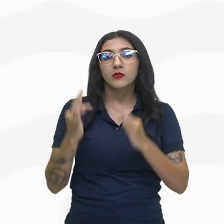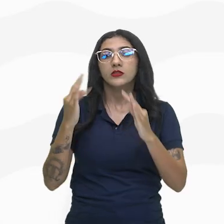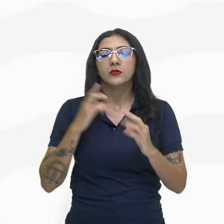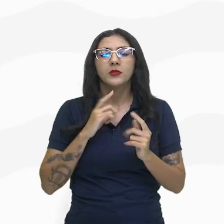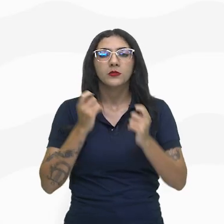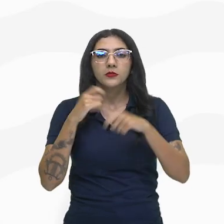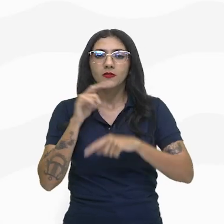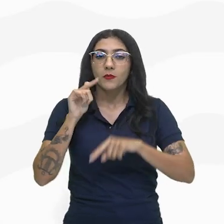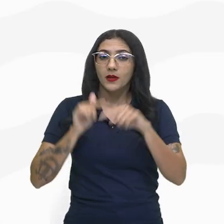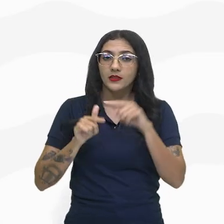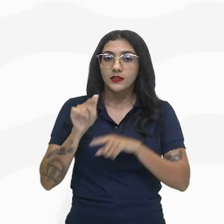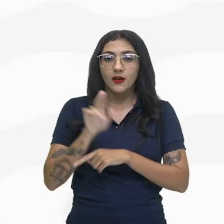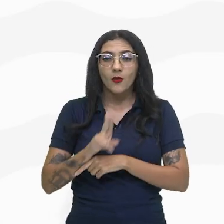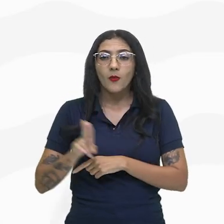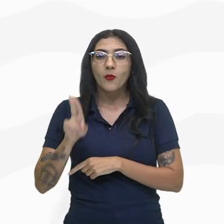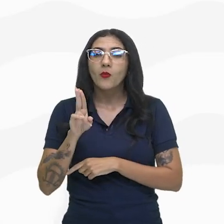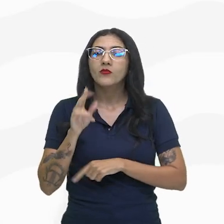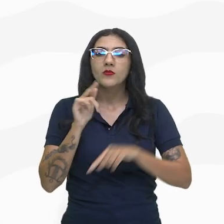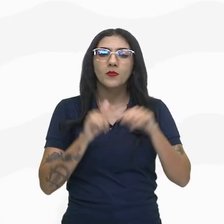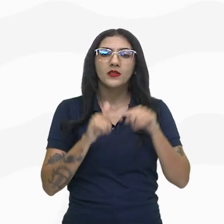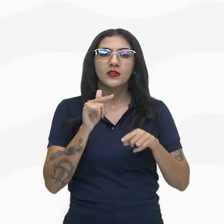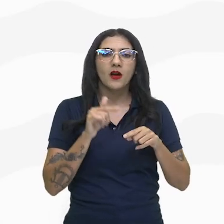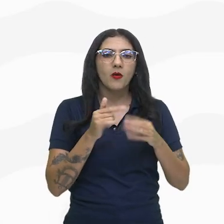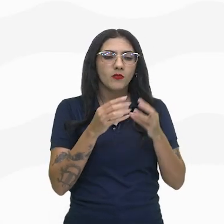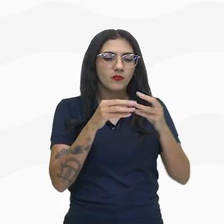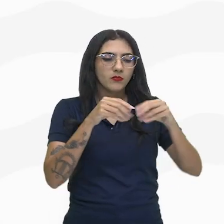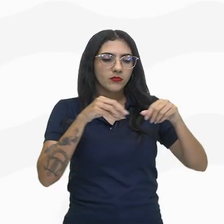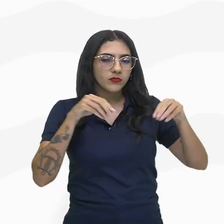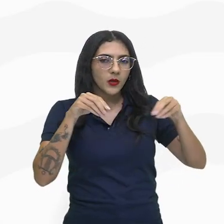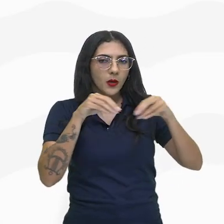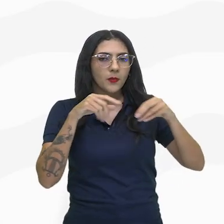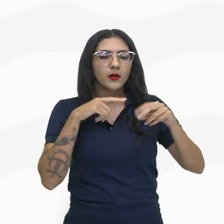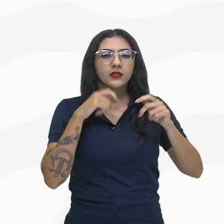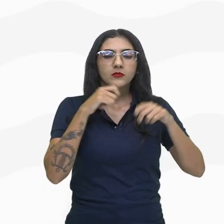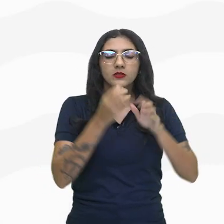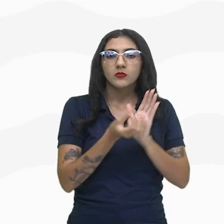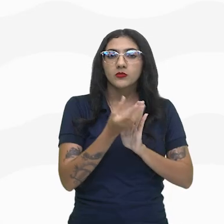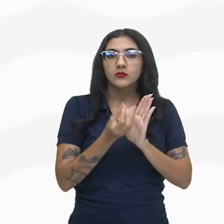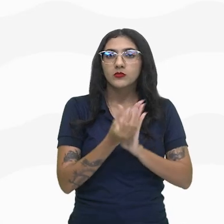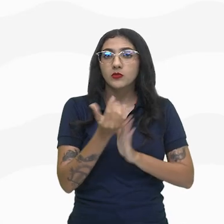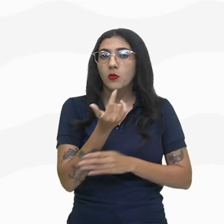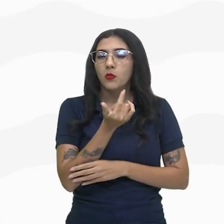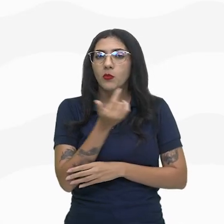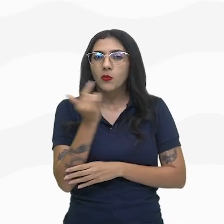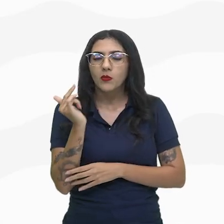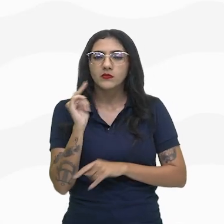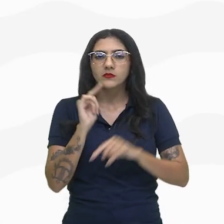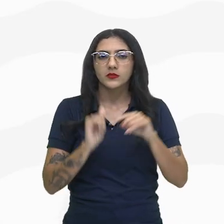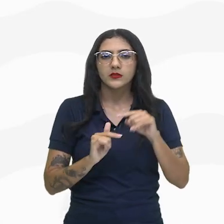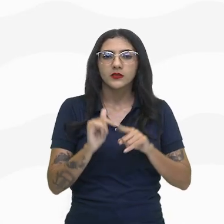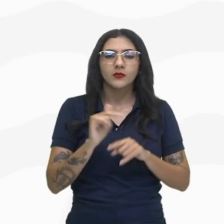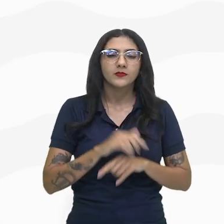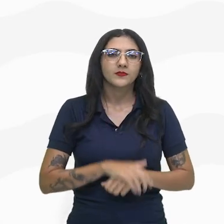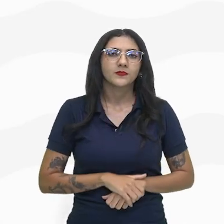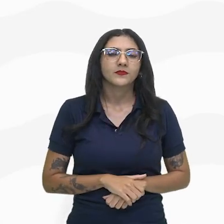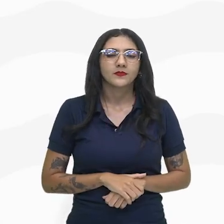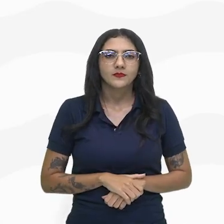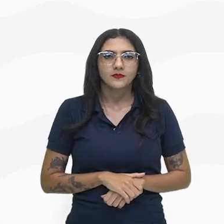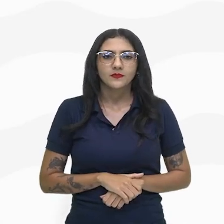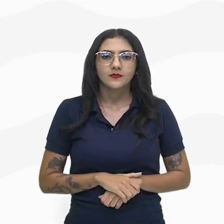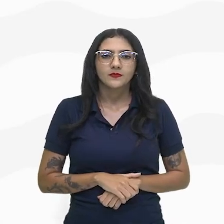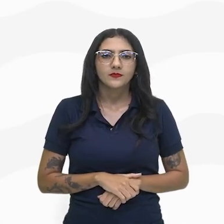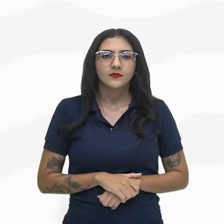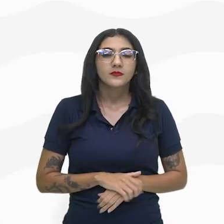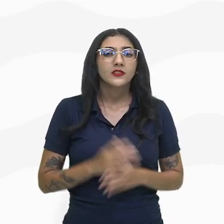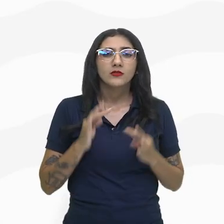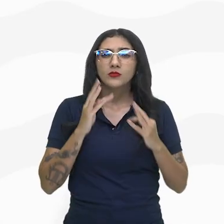material usado em novos grânulos para a produção, né? O que acontece aí, né, pessoal? Todo